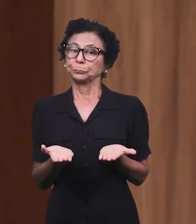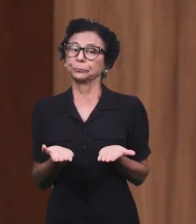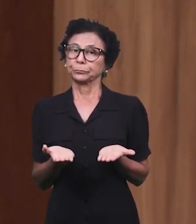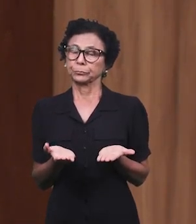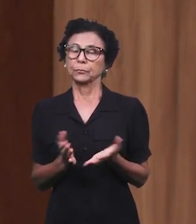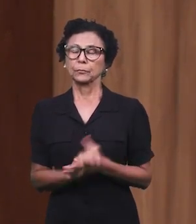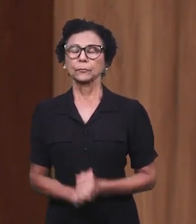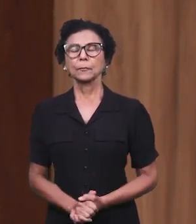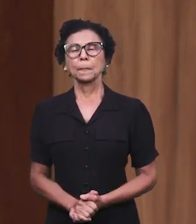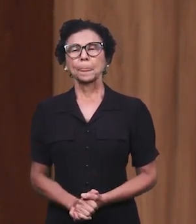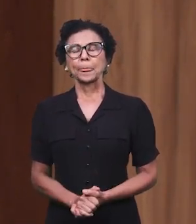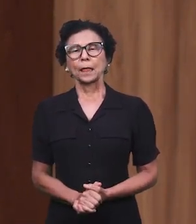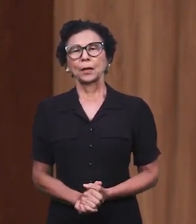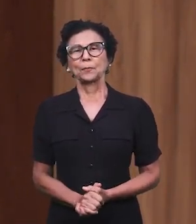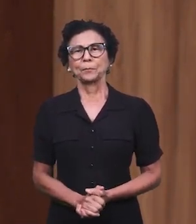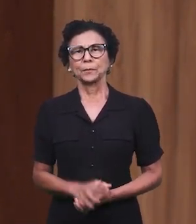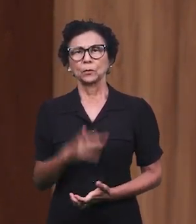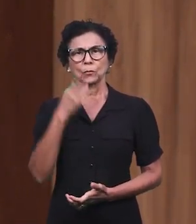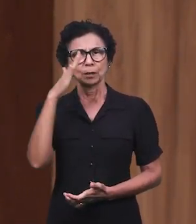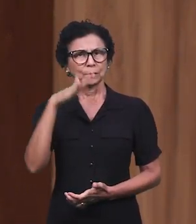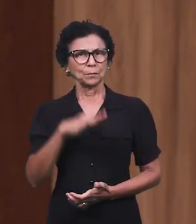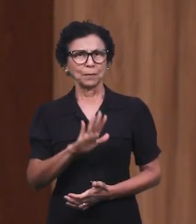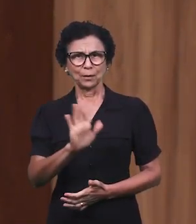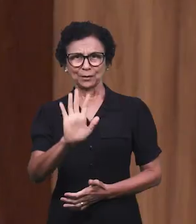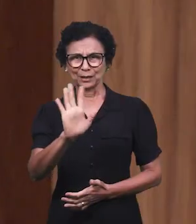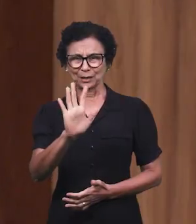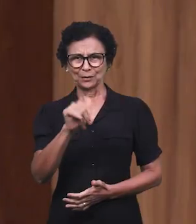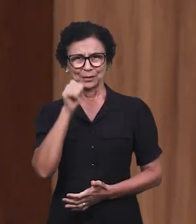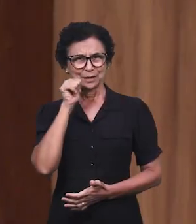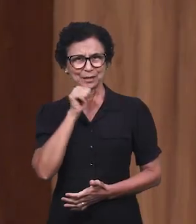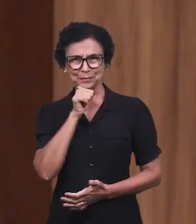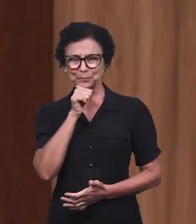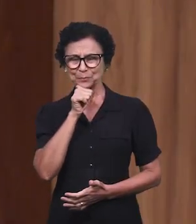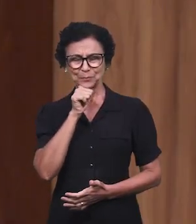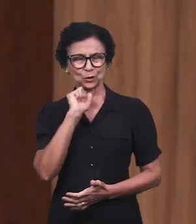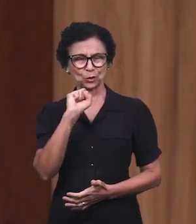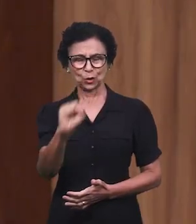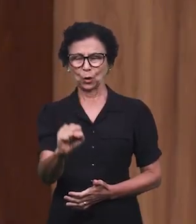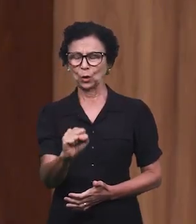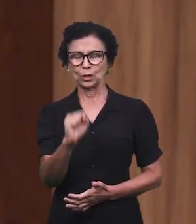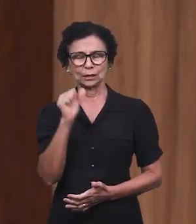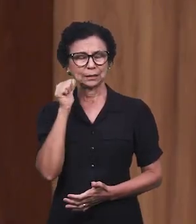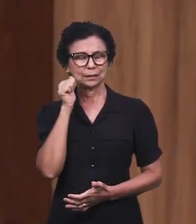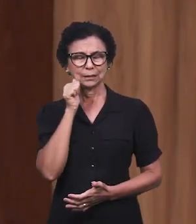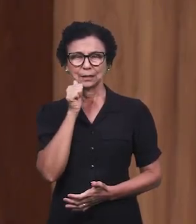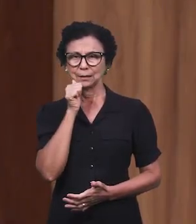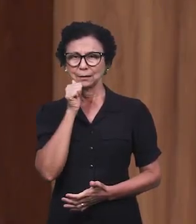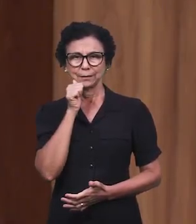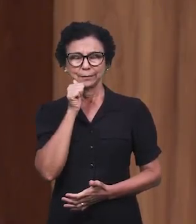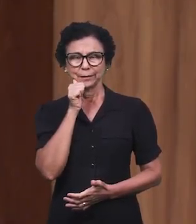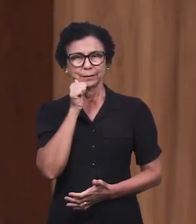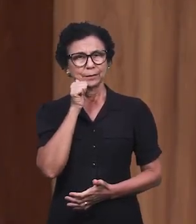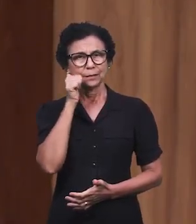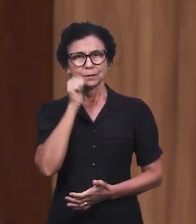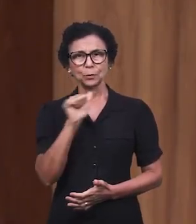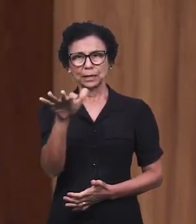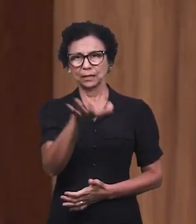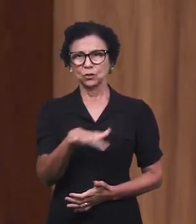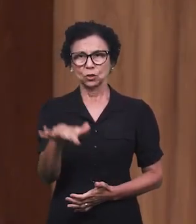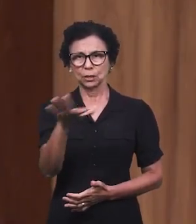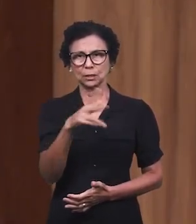É natural, ninguém está falando mal das mulheres aqui, não. Deus dotou as mulheres de um sentimento